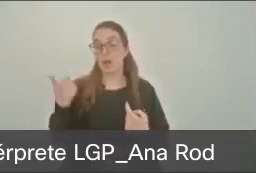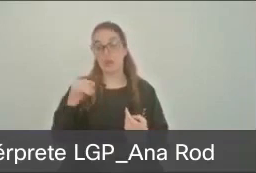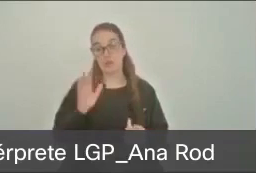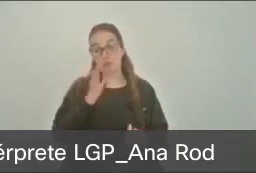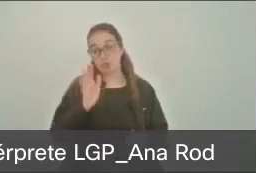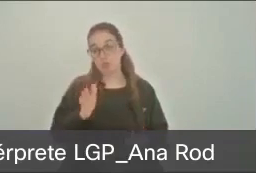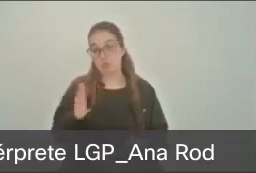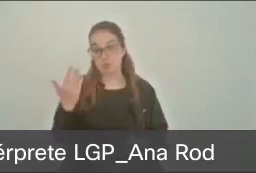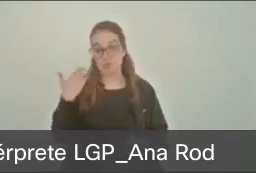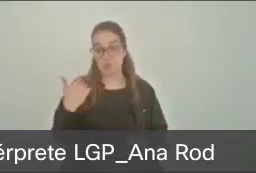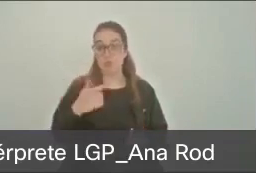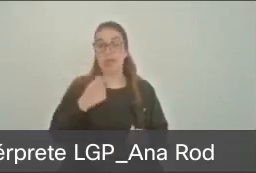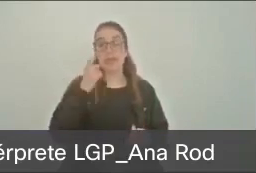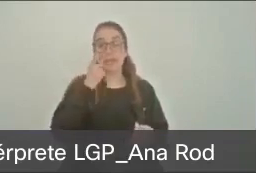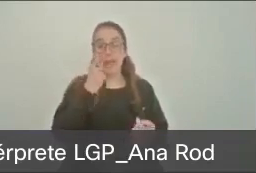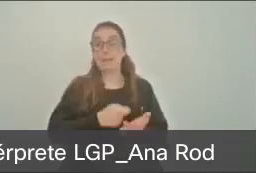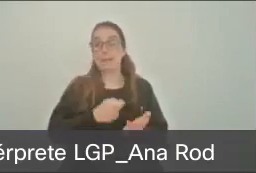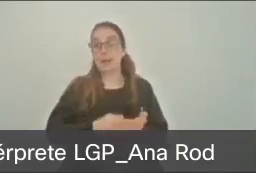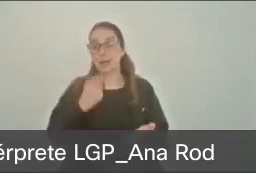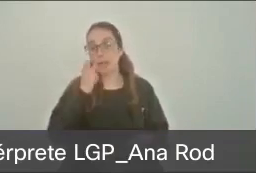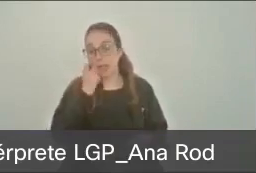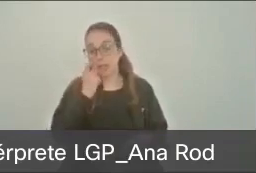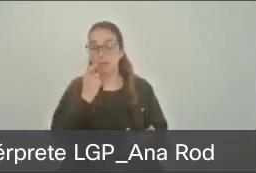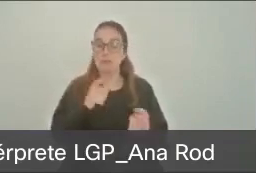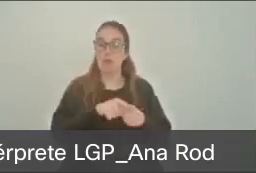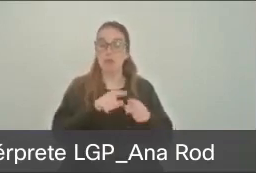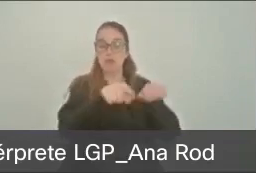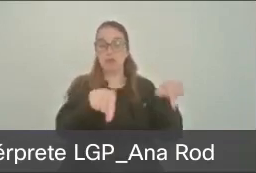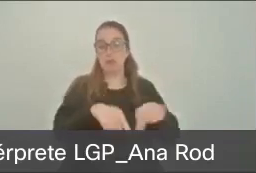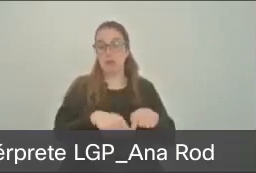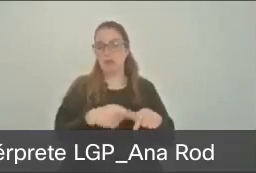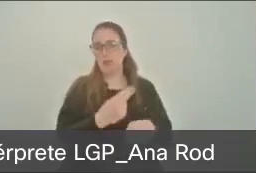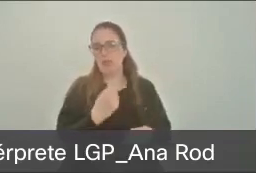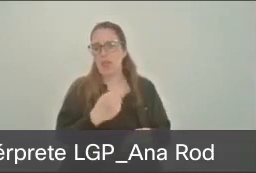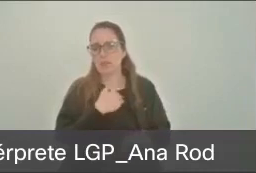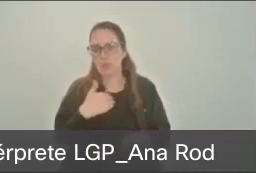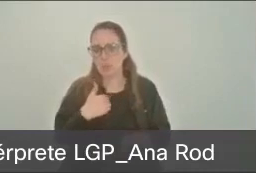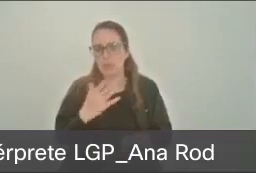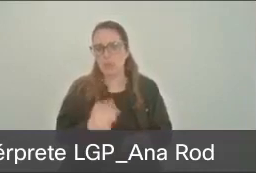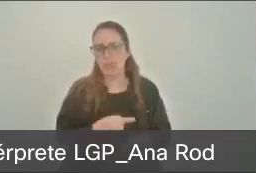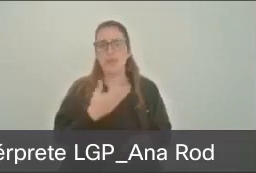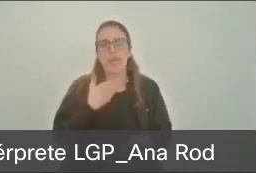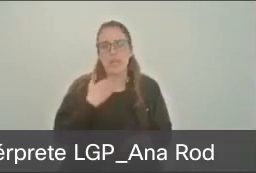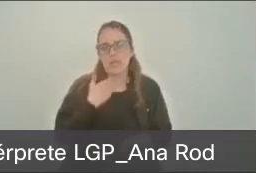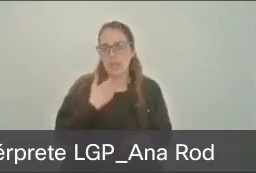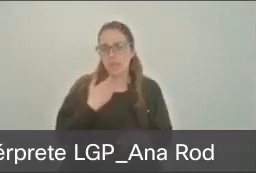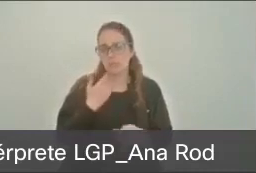na versão original deste alerta, garantir que o teste era realizado e o seu resultado era conhecido a tempo do